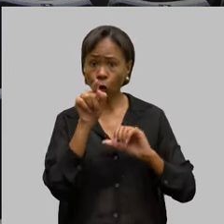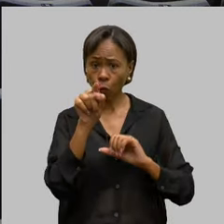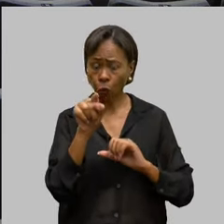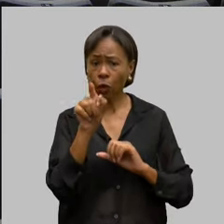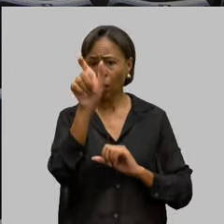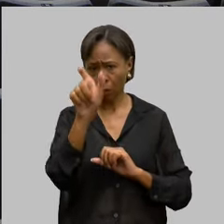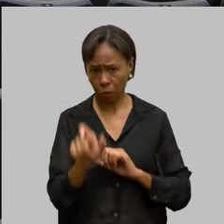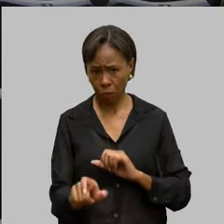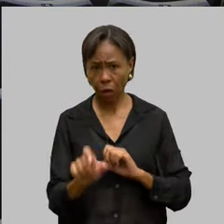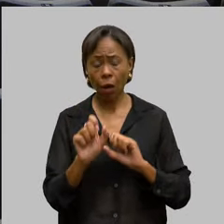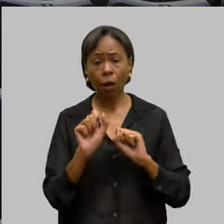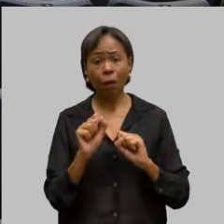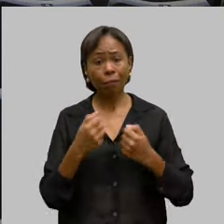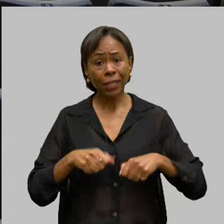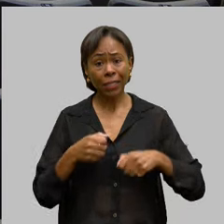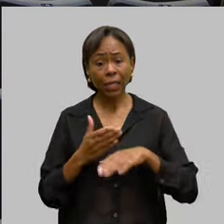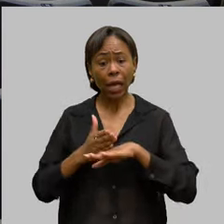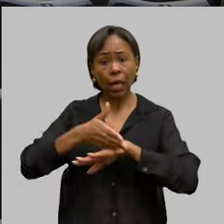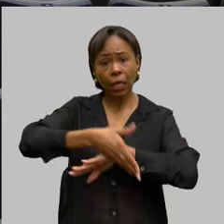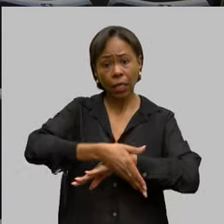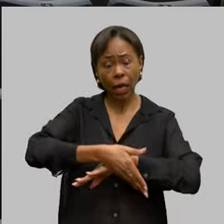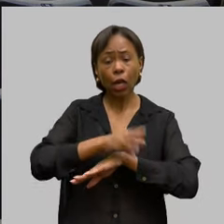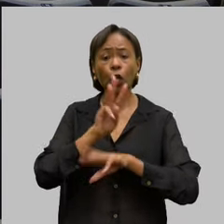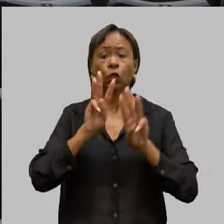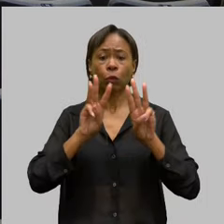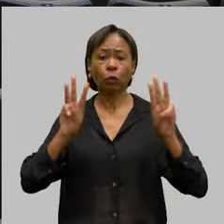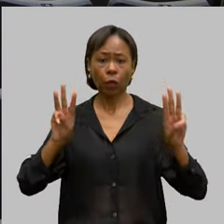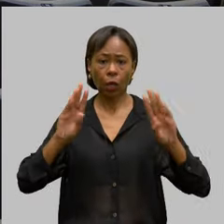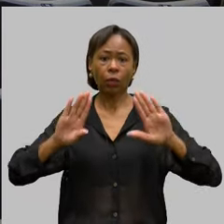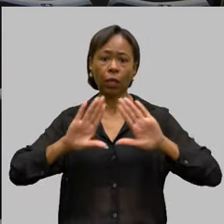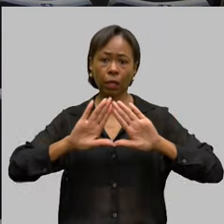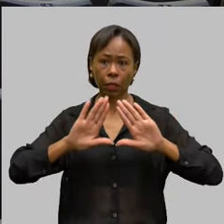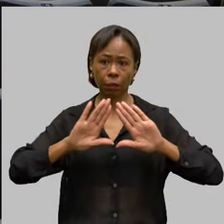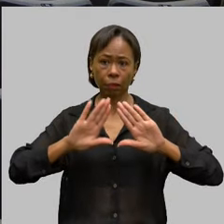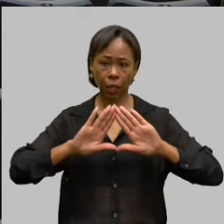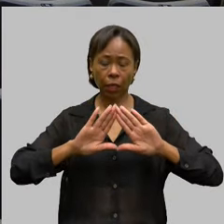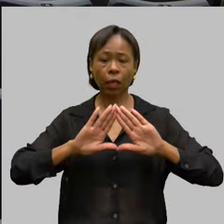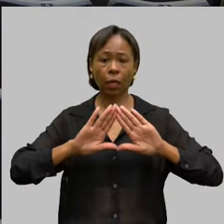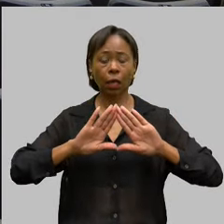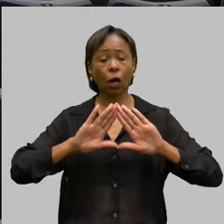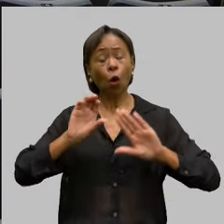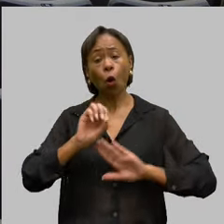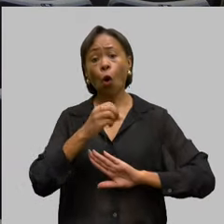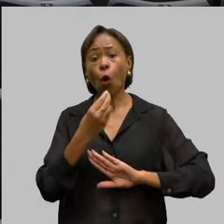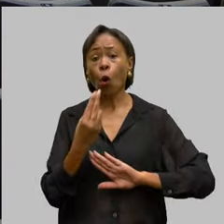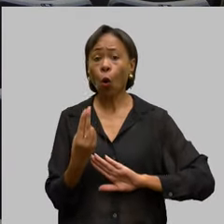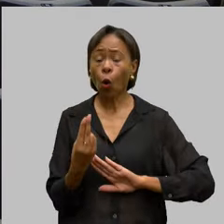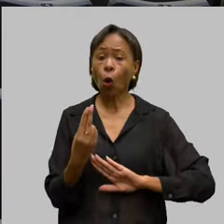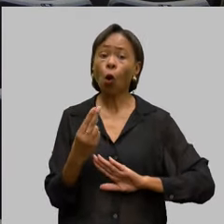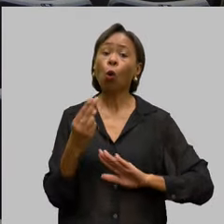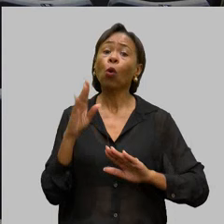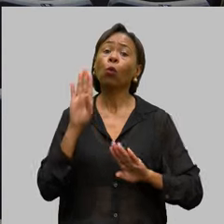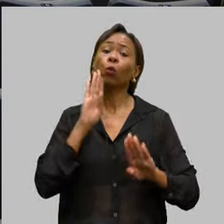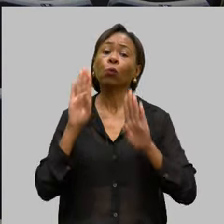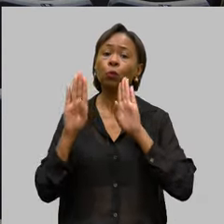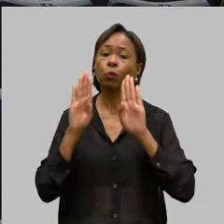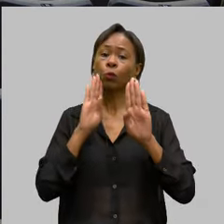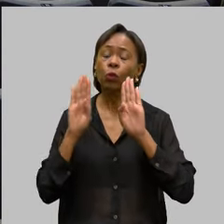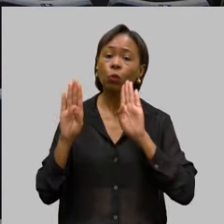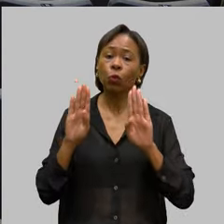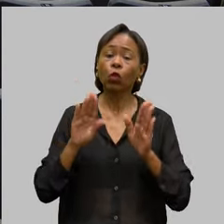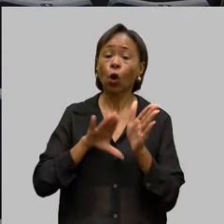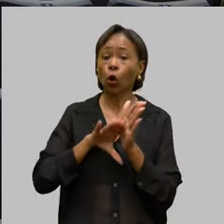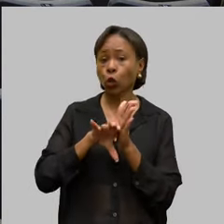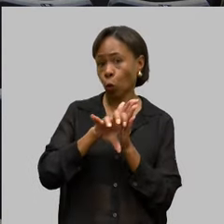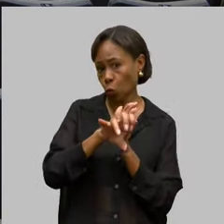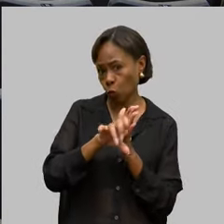efetuar login no portal da Assembleia o que pode ser feito também por meio de Contas do Facebook ou do Google